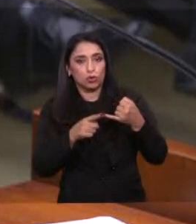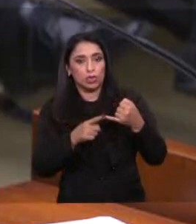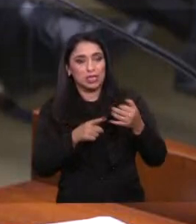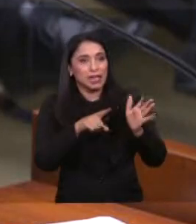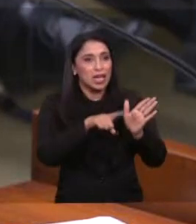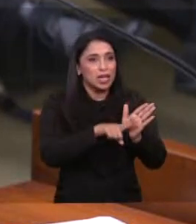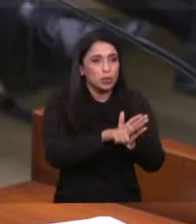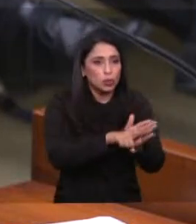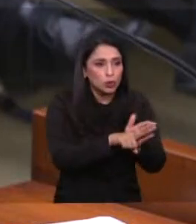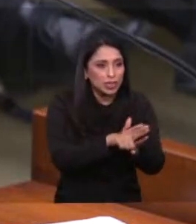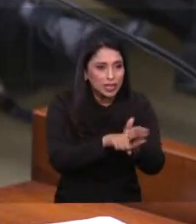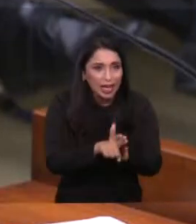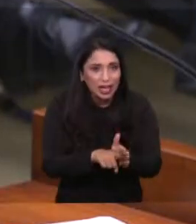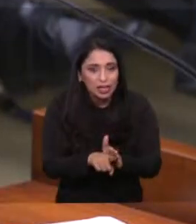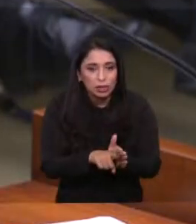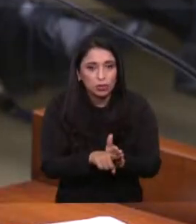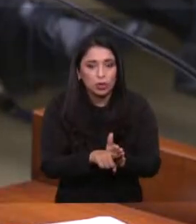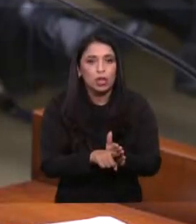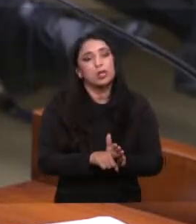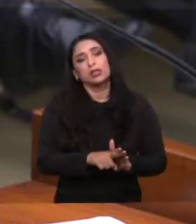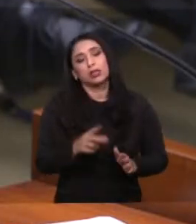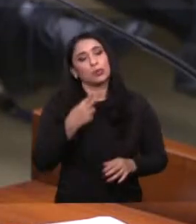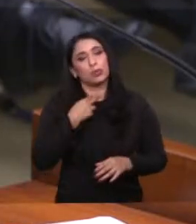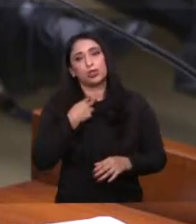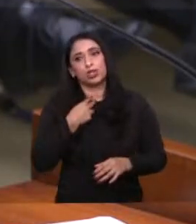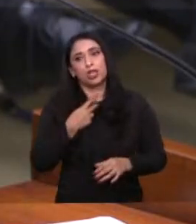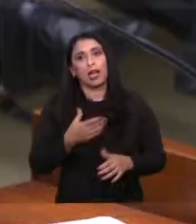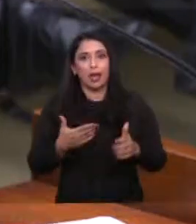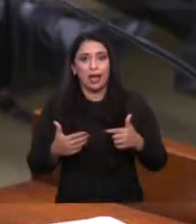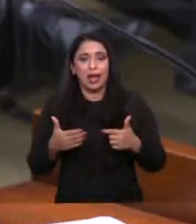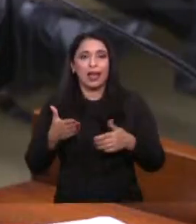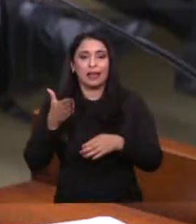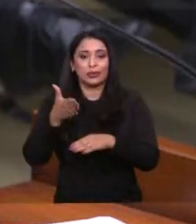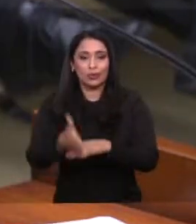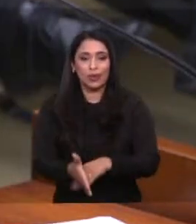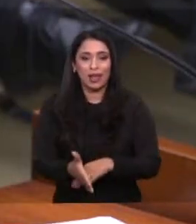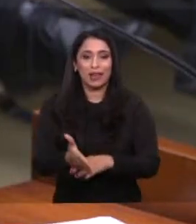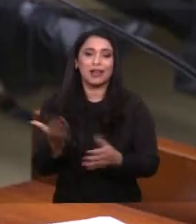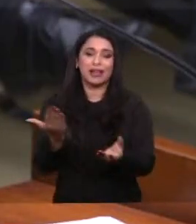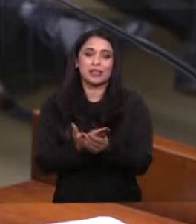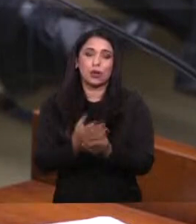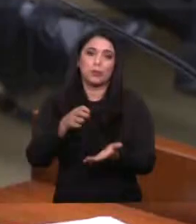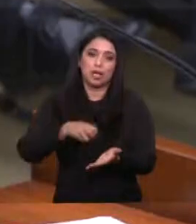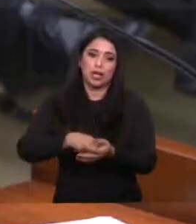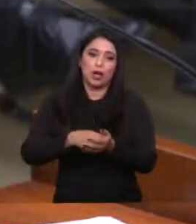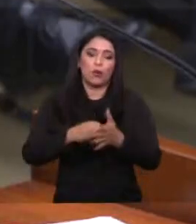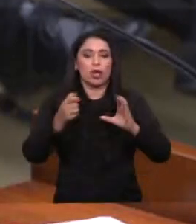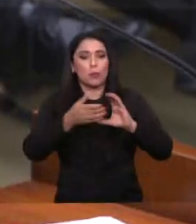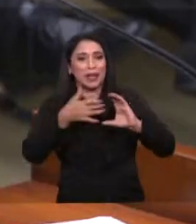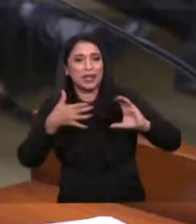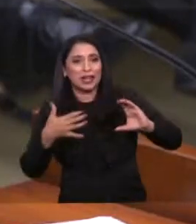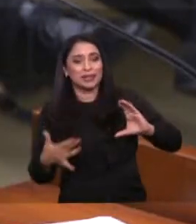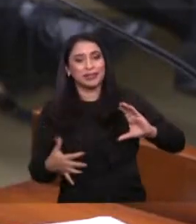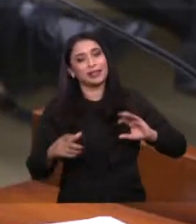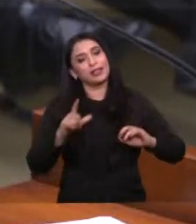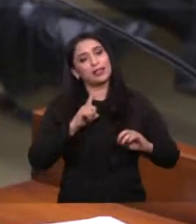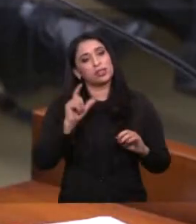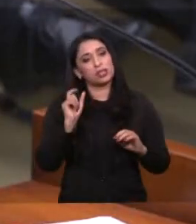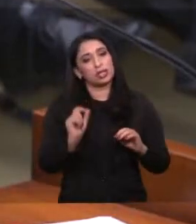inquérito vir atuar na ação penal. Essa é uma característica, um elemento